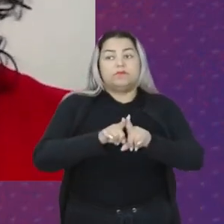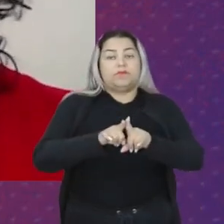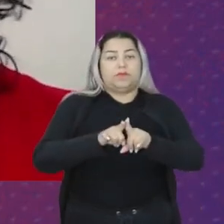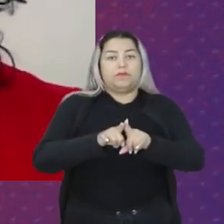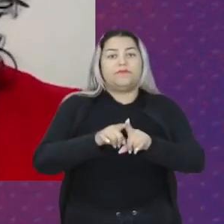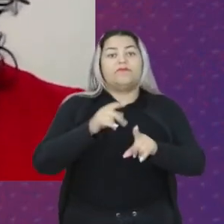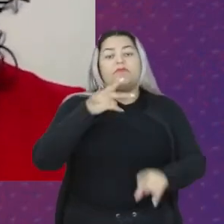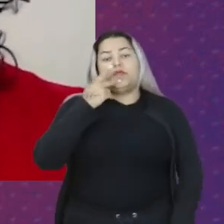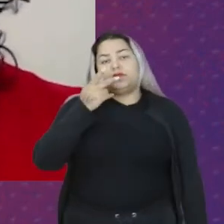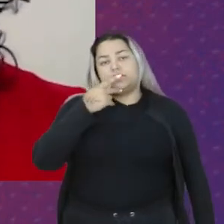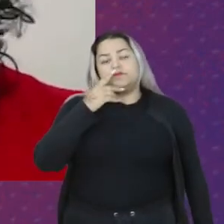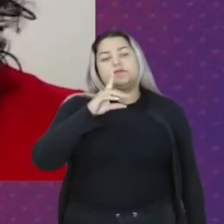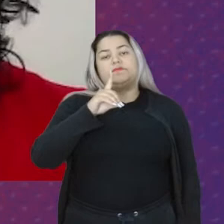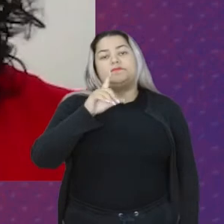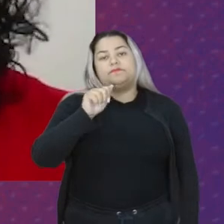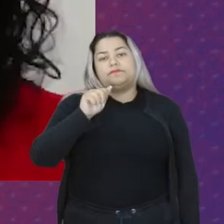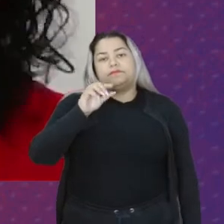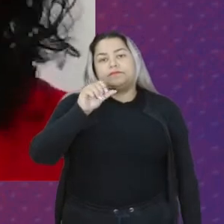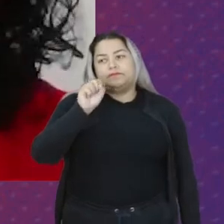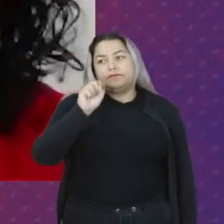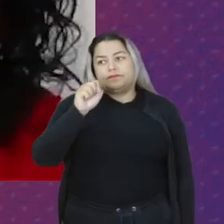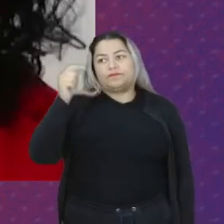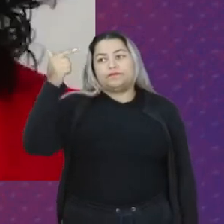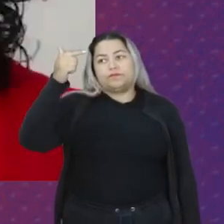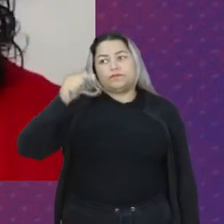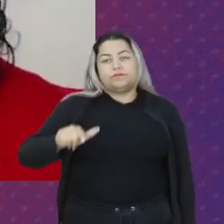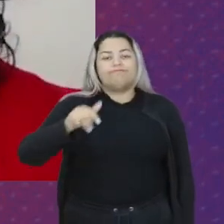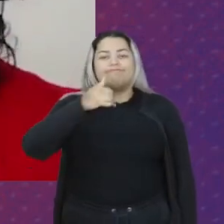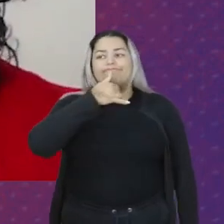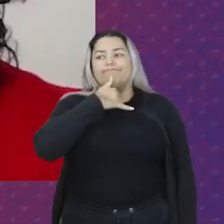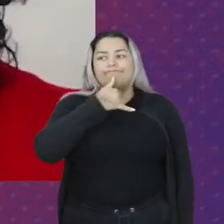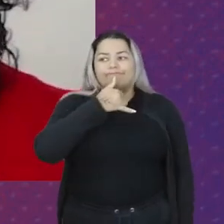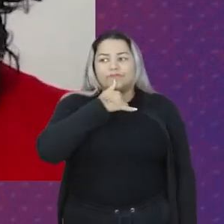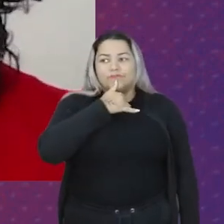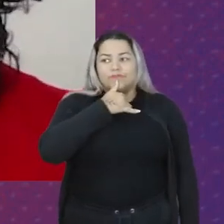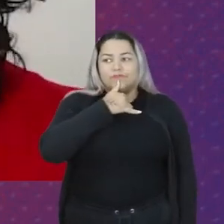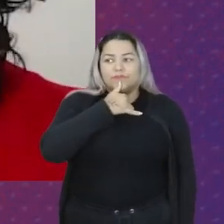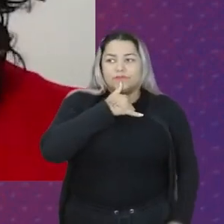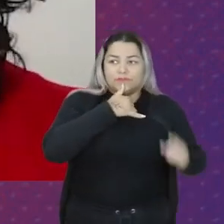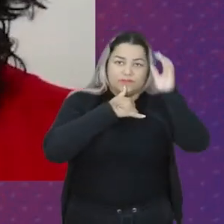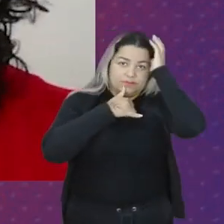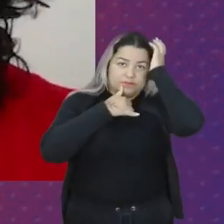Ainda falando sobre dados, outros dados tristes